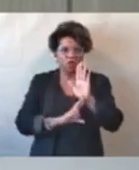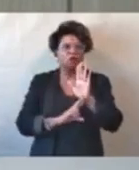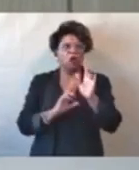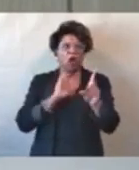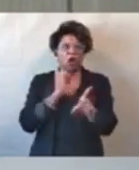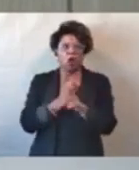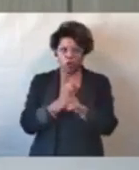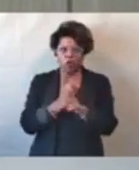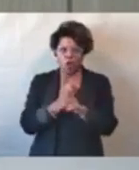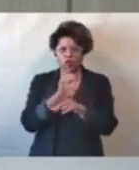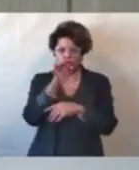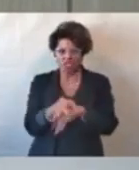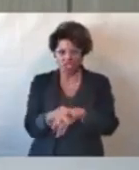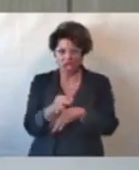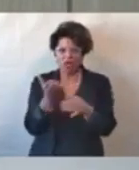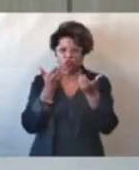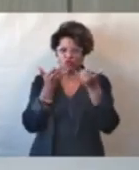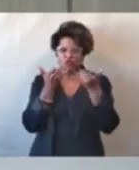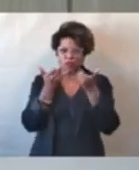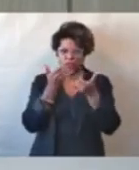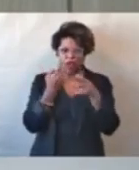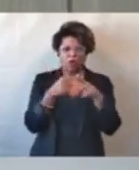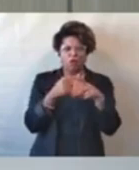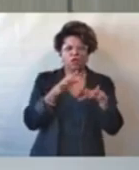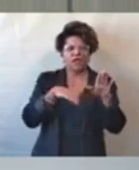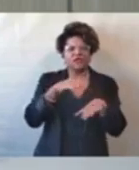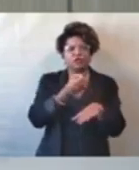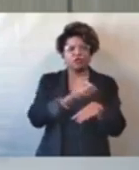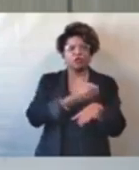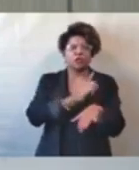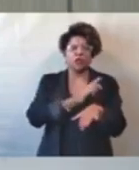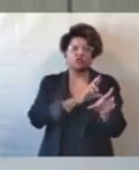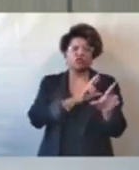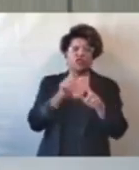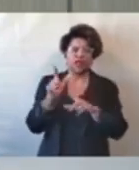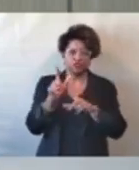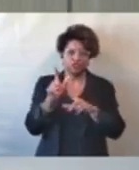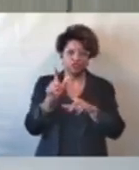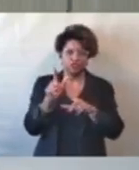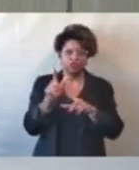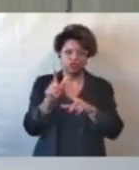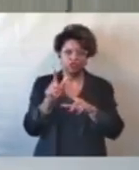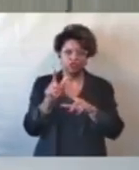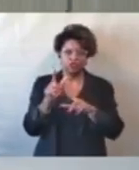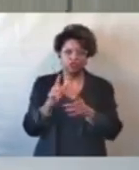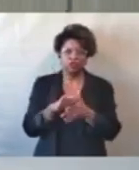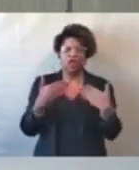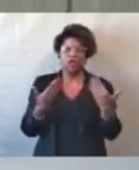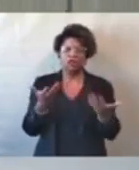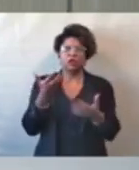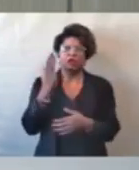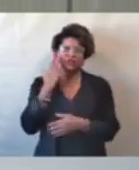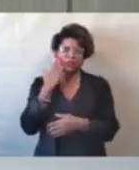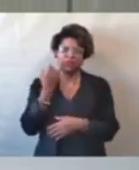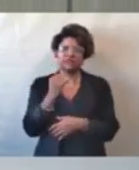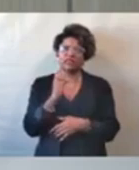vezes esbarrando com números que estão próximos, mas não são iguais, e aí você fica na dúvida onde você está, né? Então, eu gostaria de saber se tem